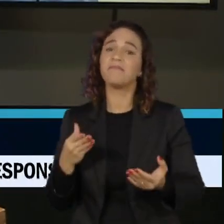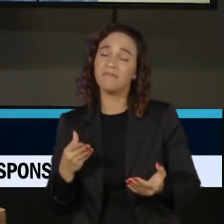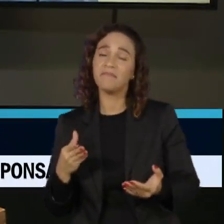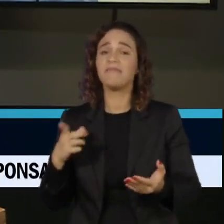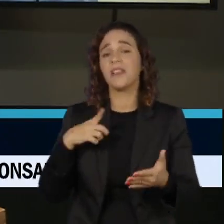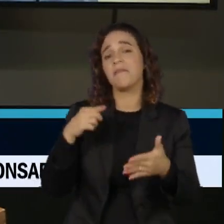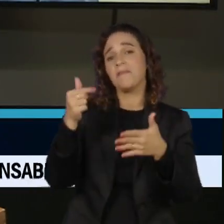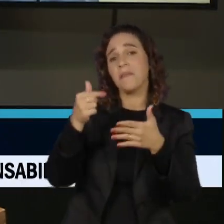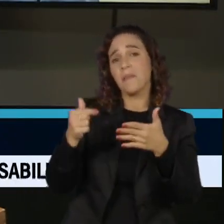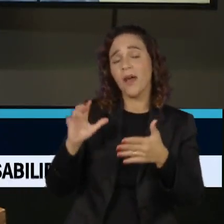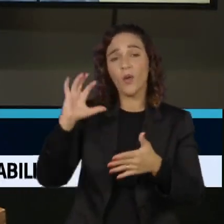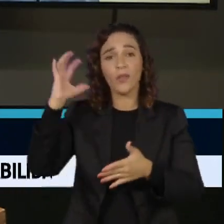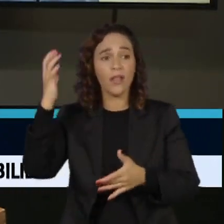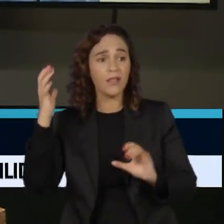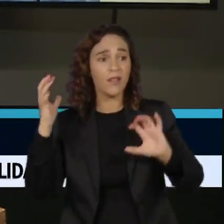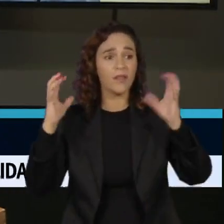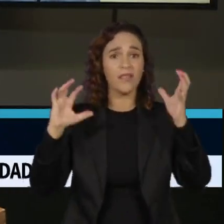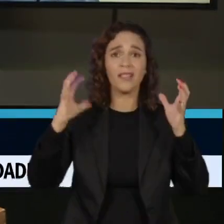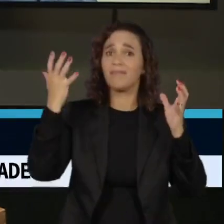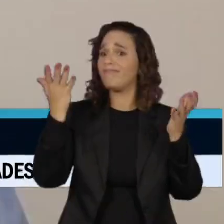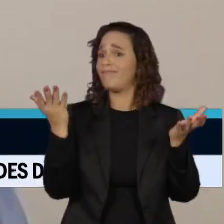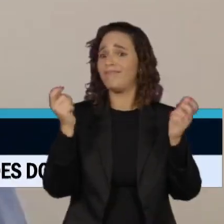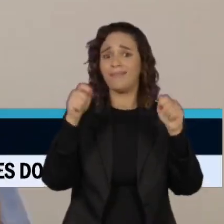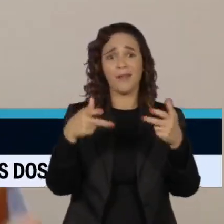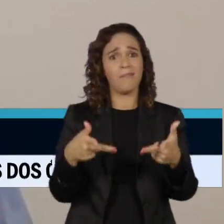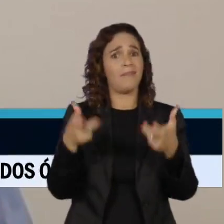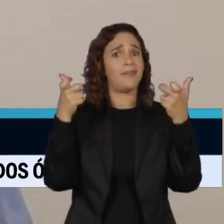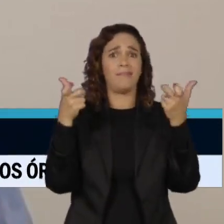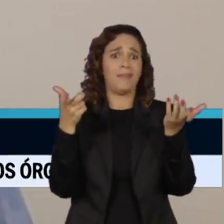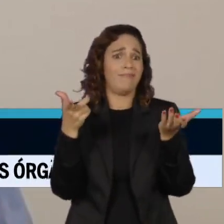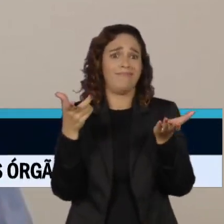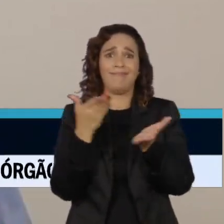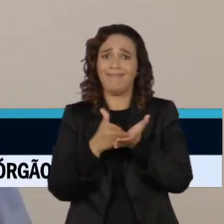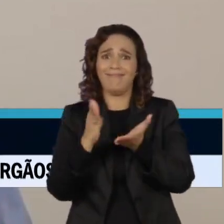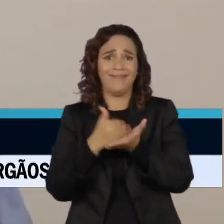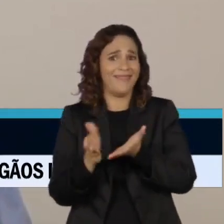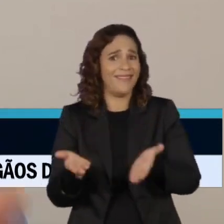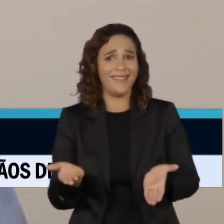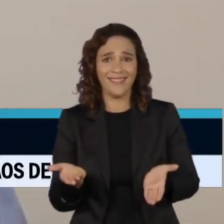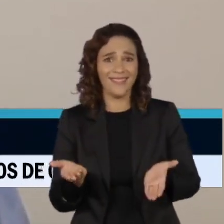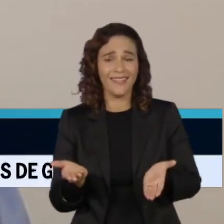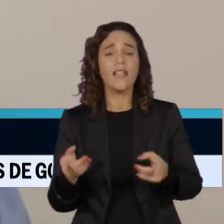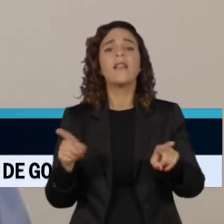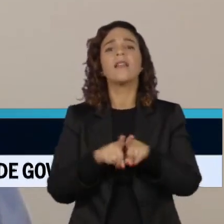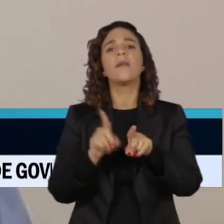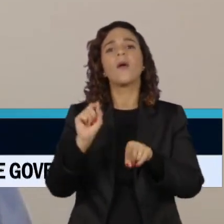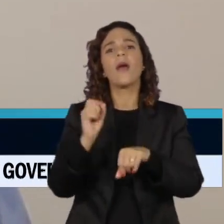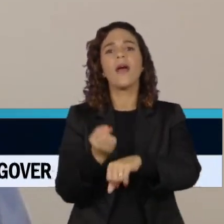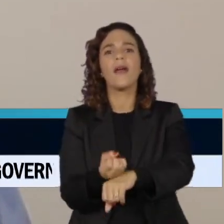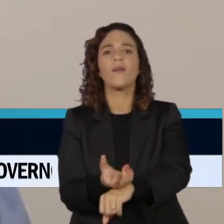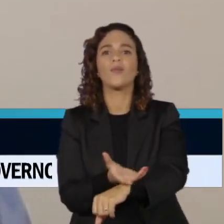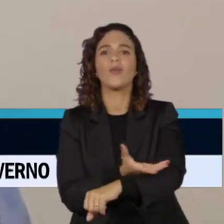fatos todos, esse discurso cai por terra. E há um desgaste também internacional,